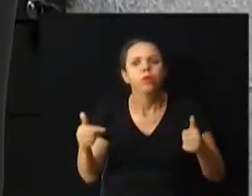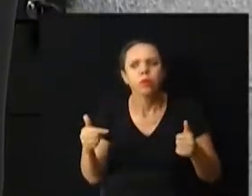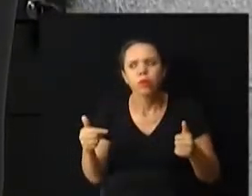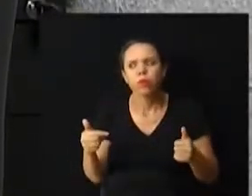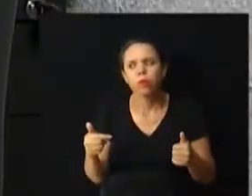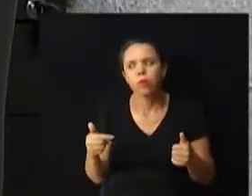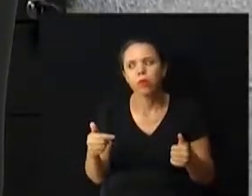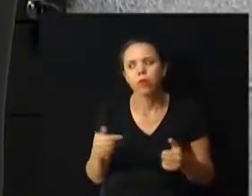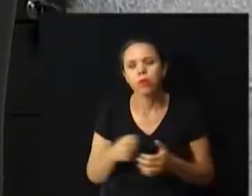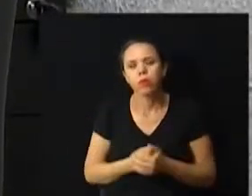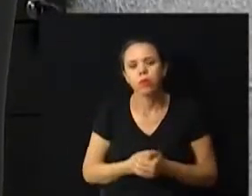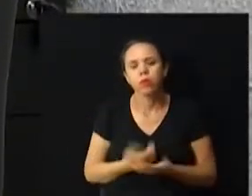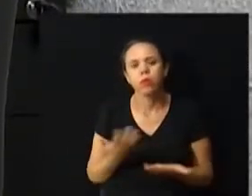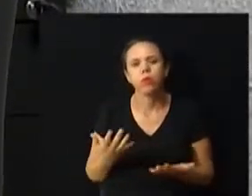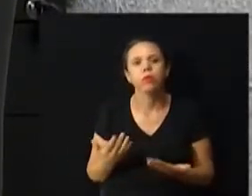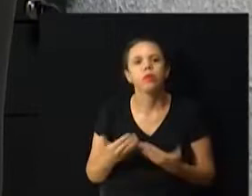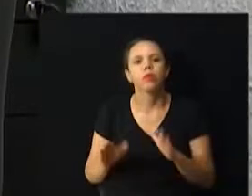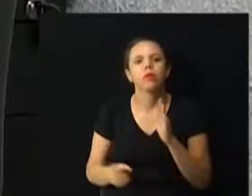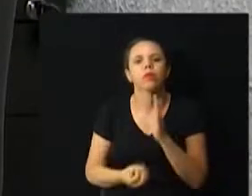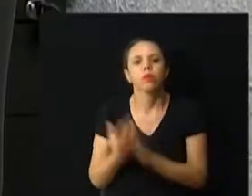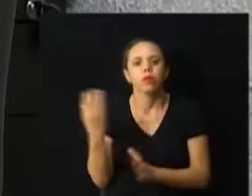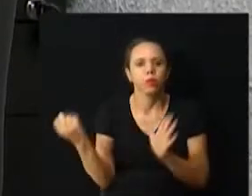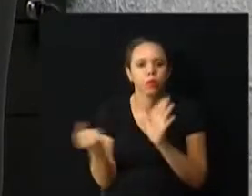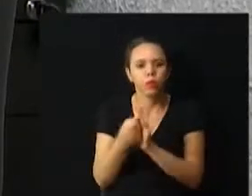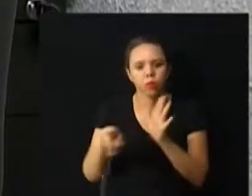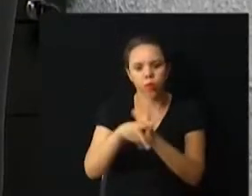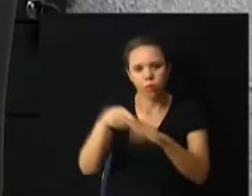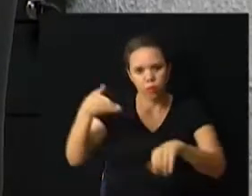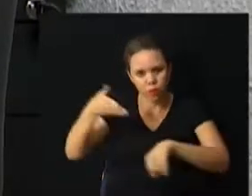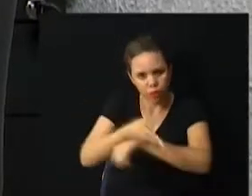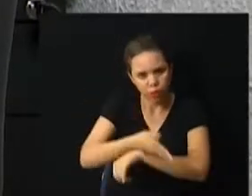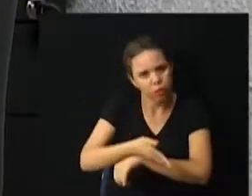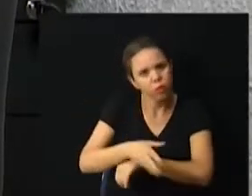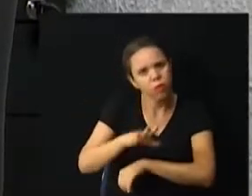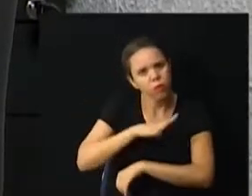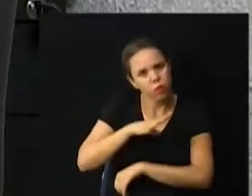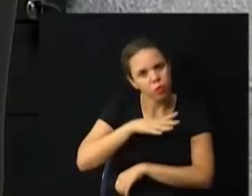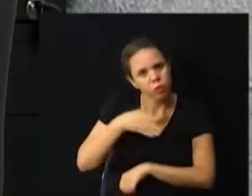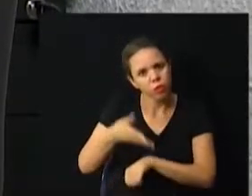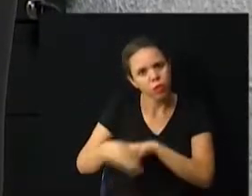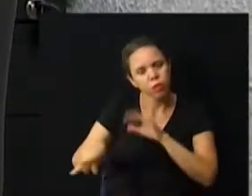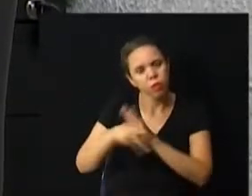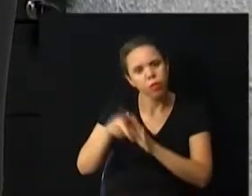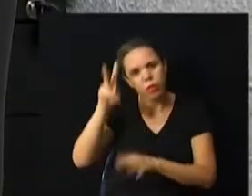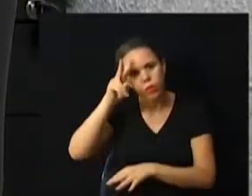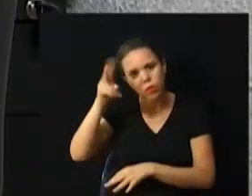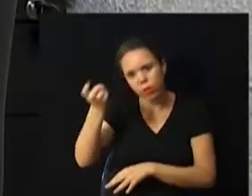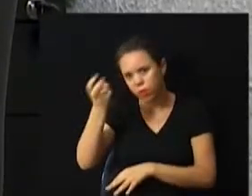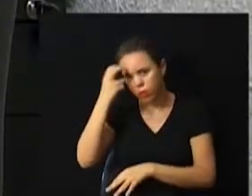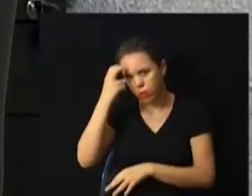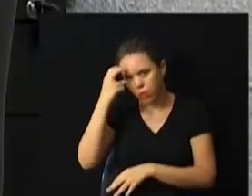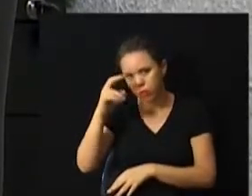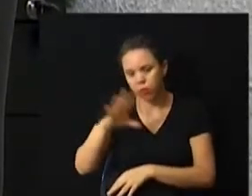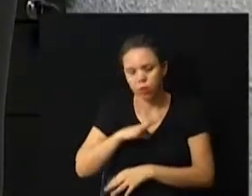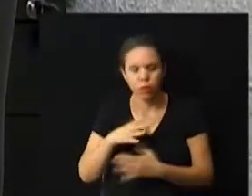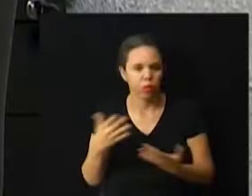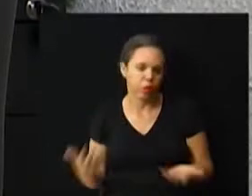todo patrimônio que ele é tombado, que ele faz parte ali, né, da discussão histórica